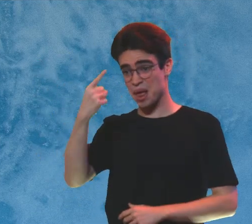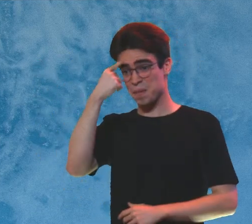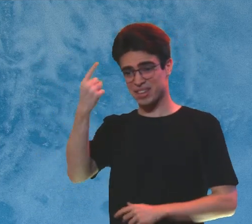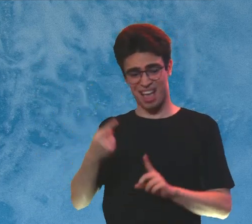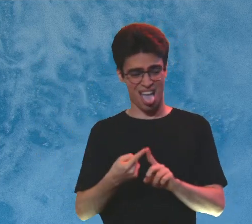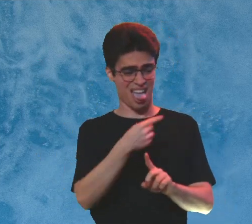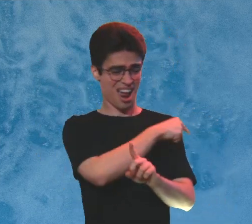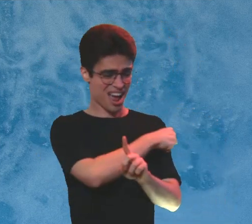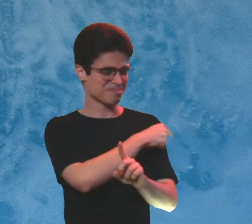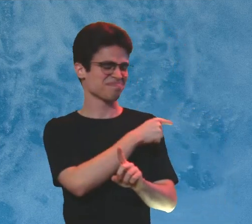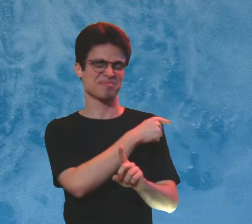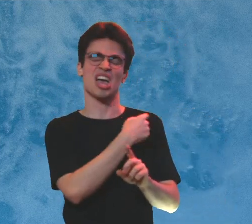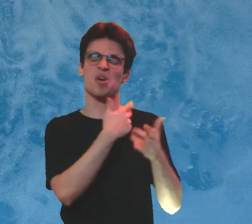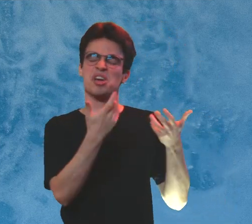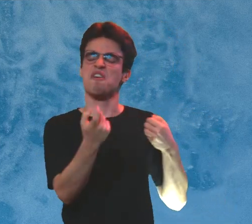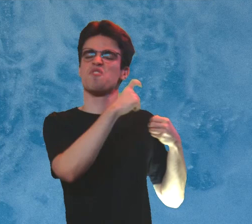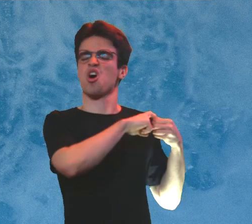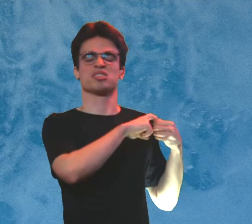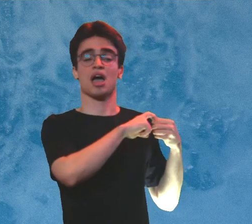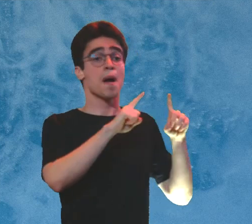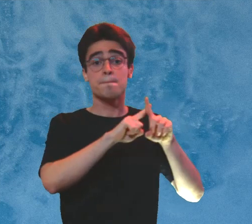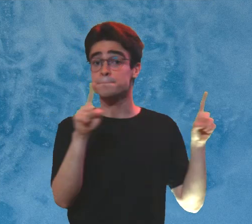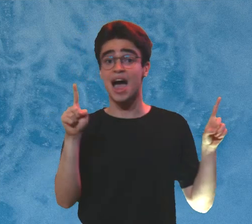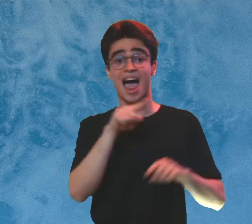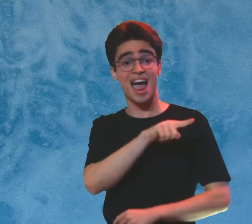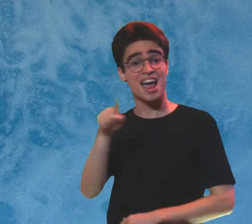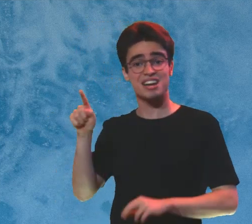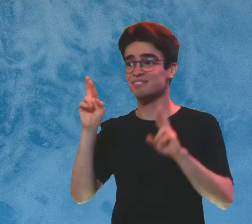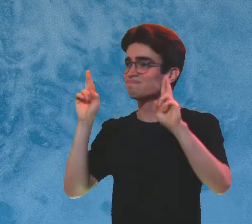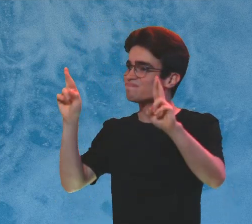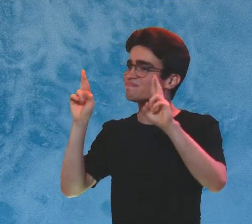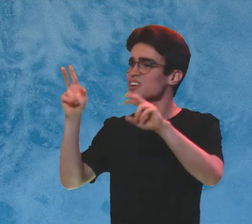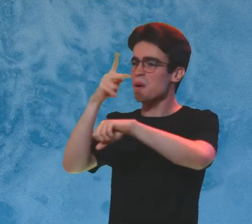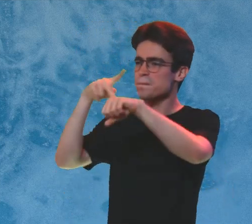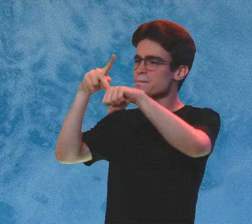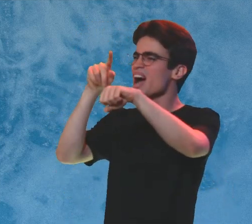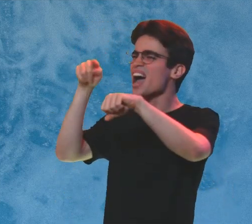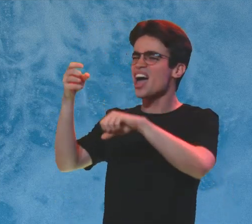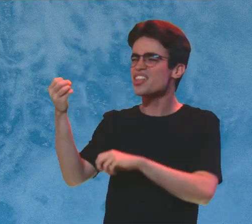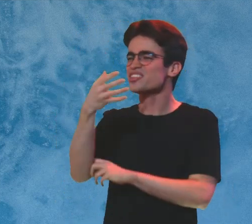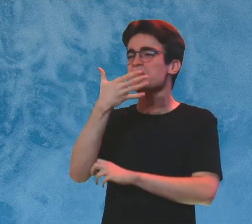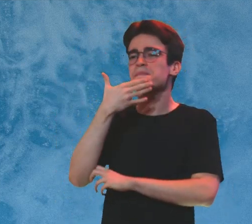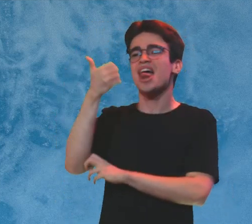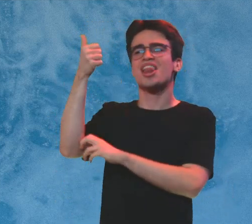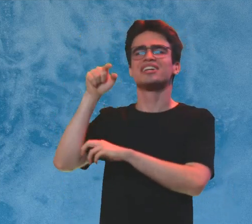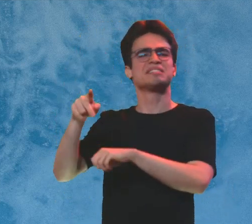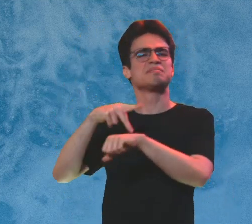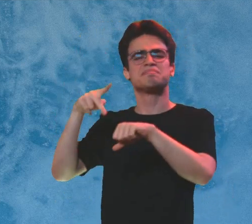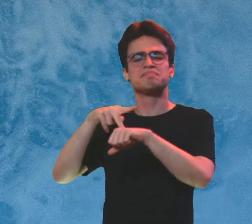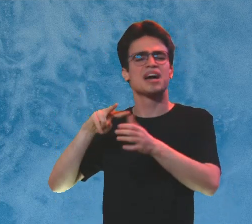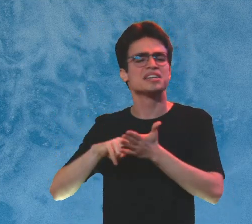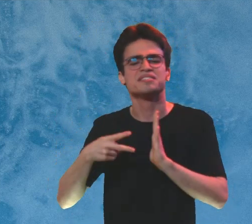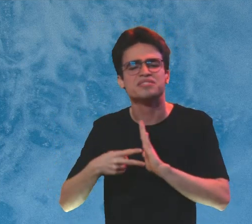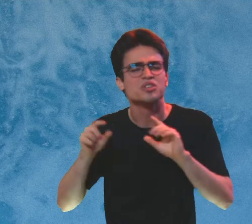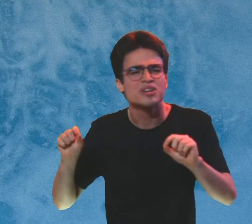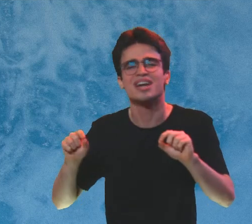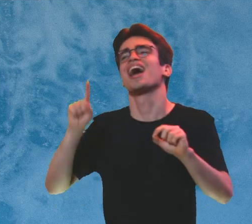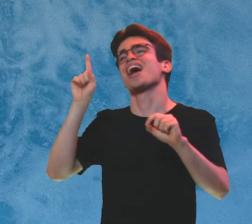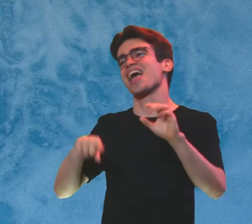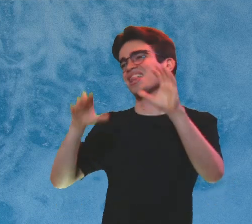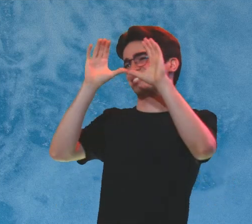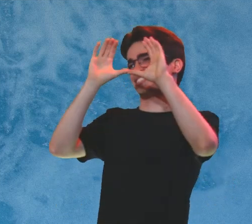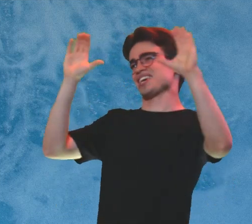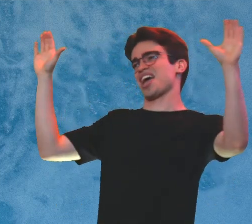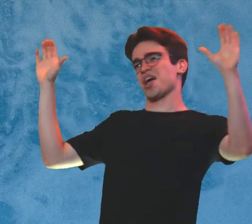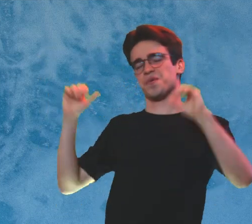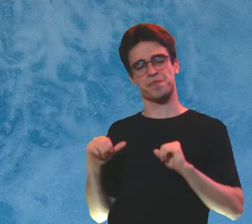oportunidade de voltar. Em vez disso, esperavam eles uma pátria melhor, isto é, a pátria celestial. Por